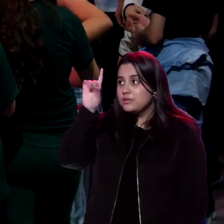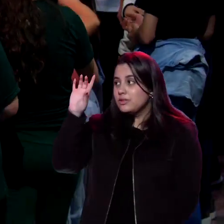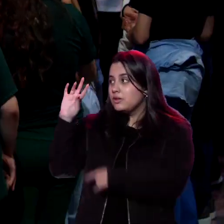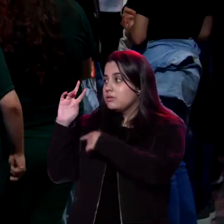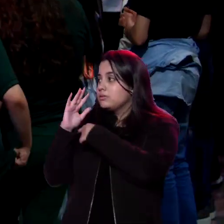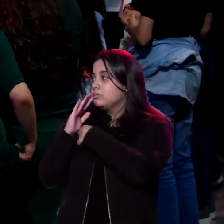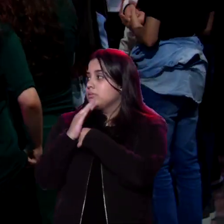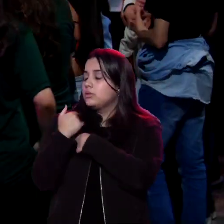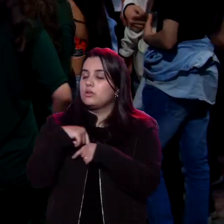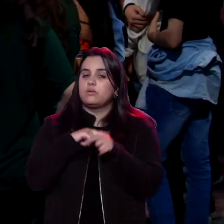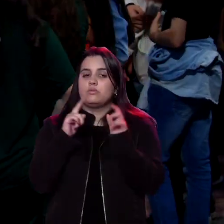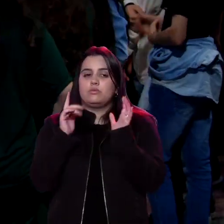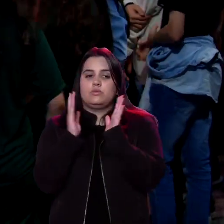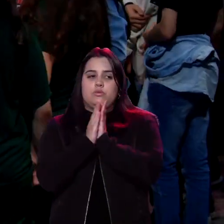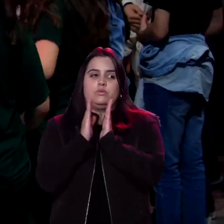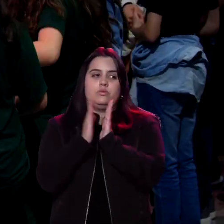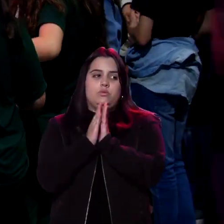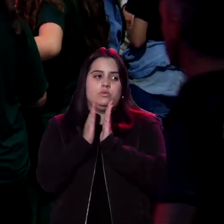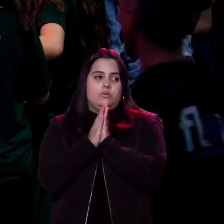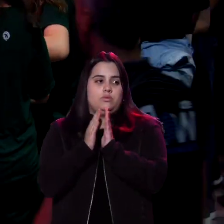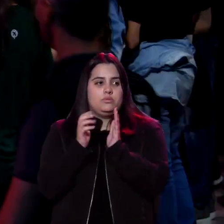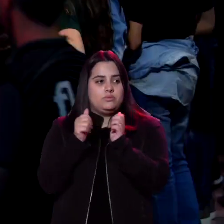Nós vamos orar com você.